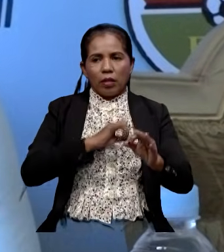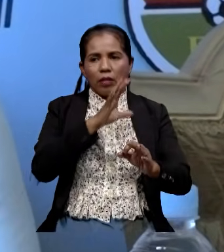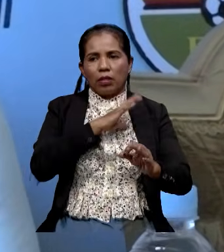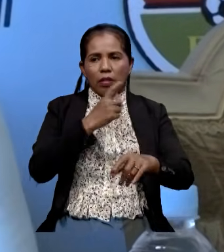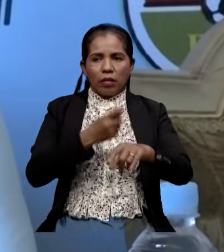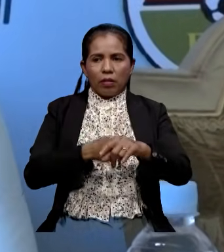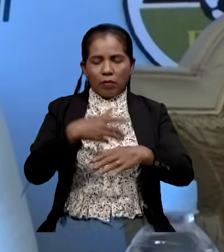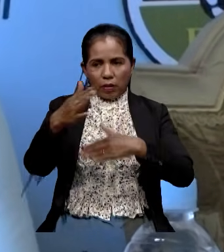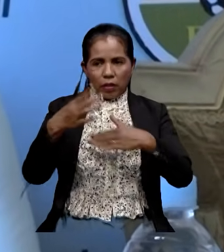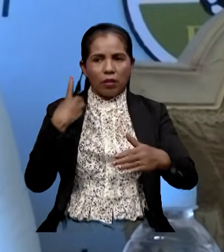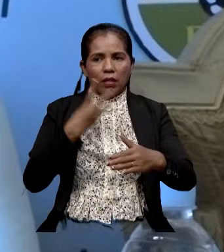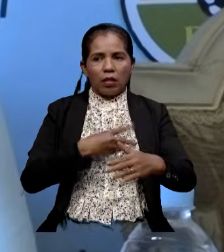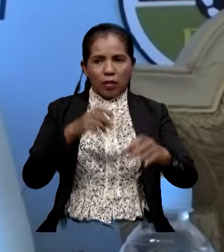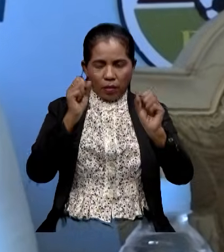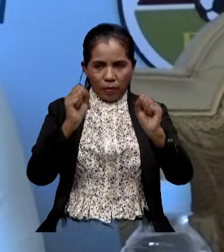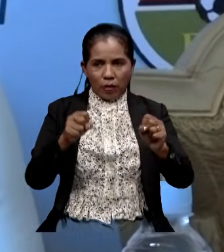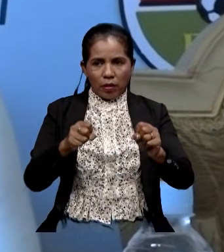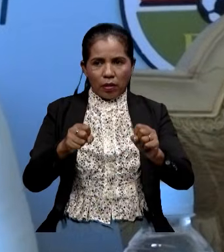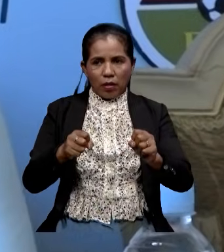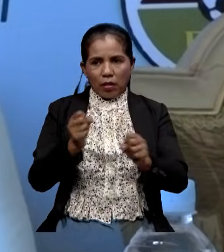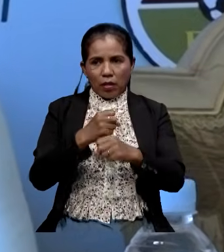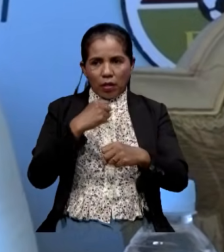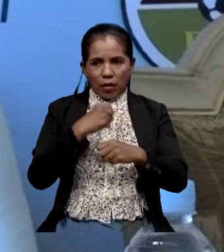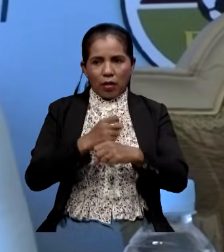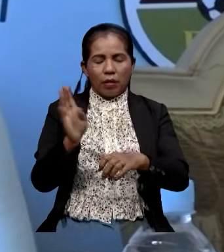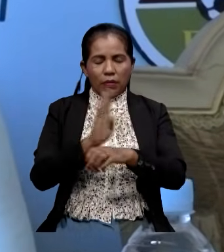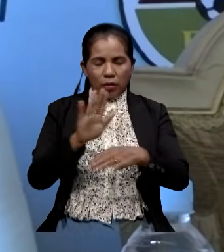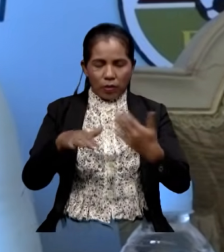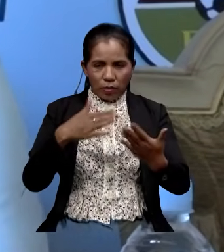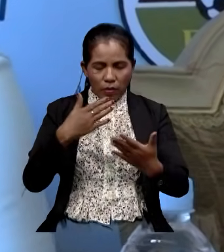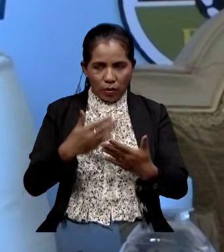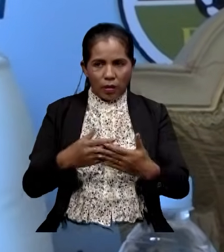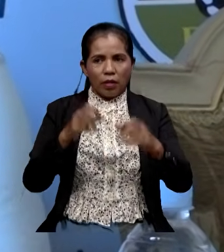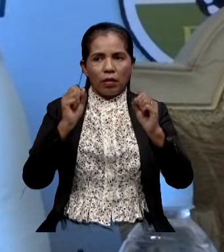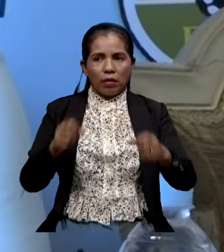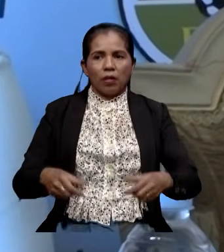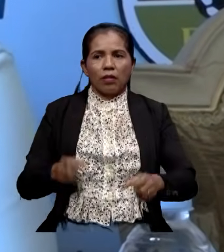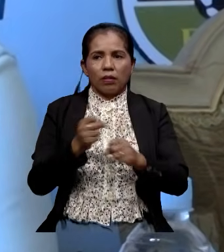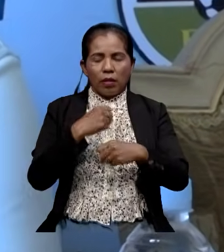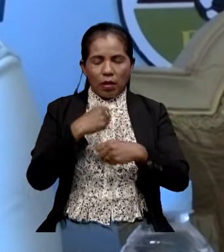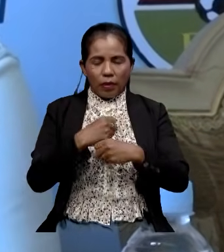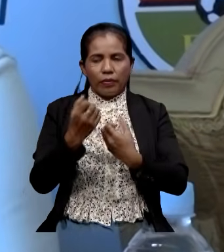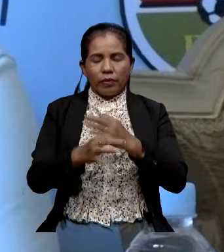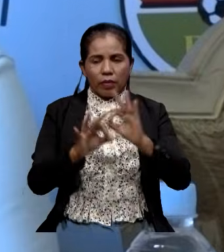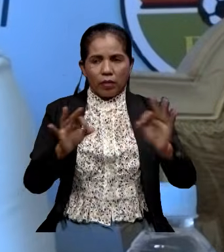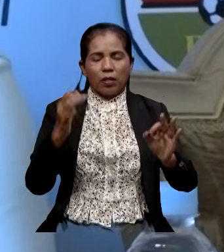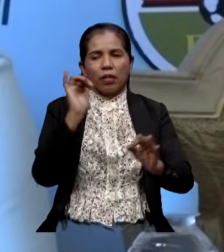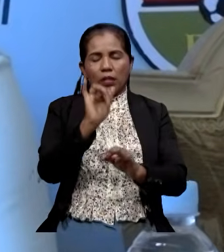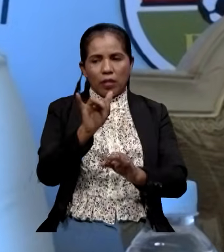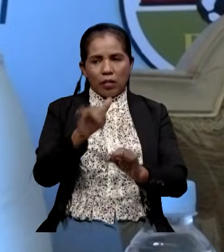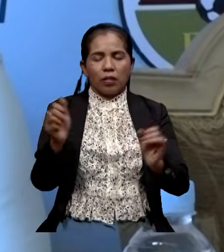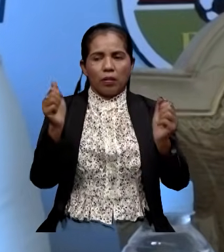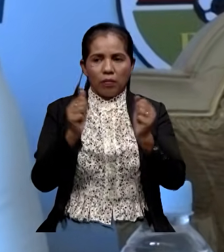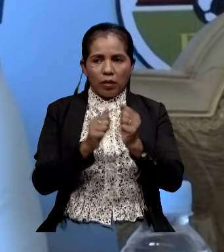para e também ele conclui a negociação para tu bele formaliza e tem acordo Roma